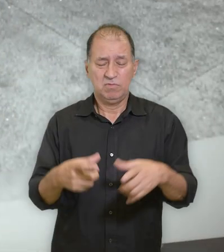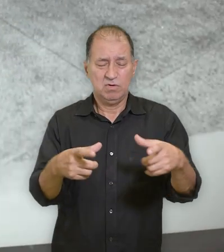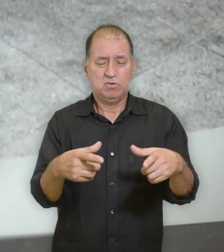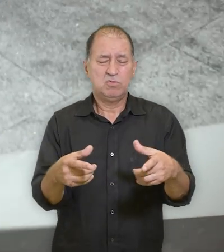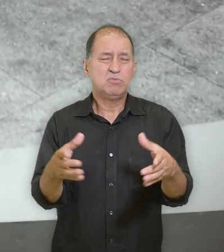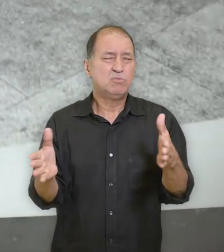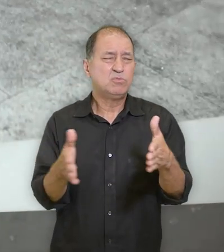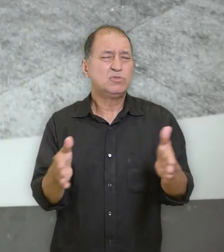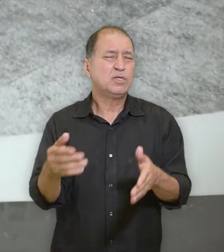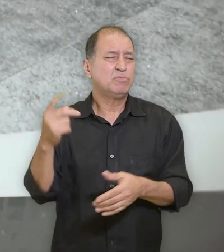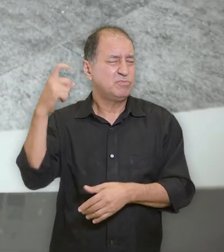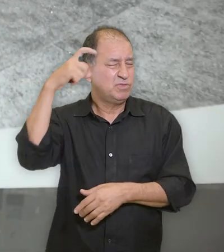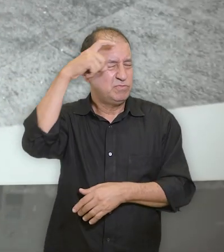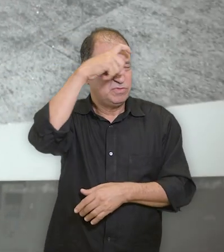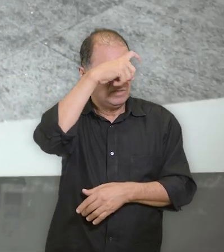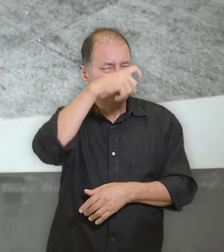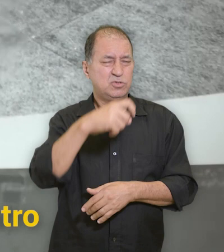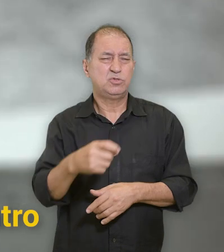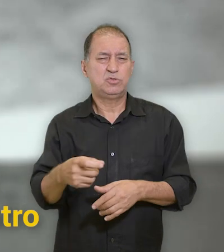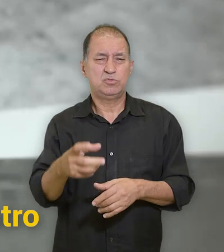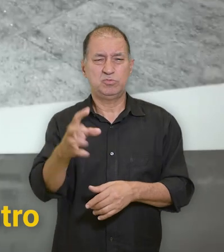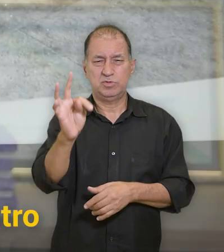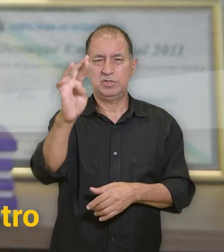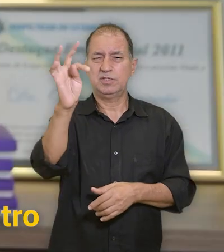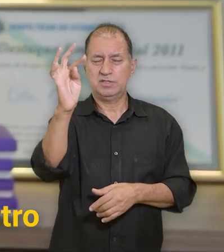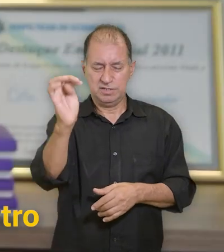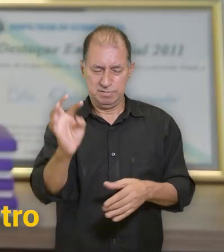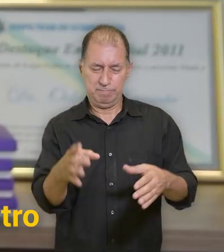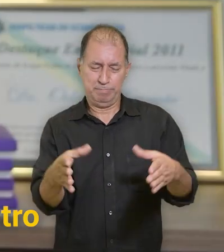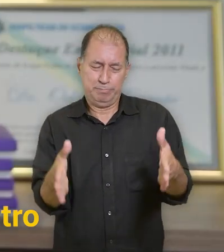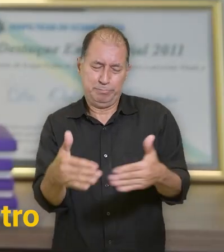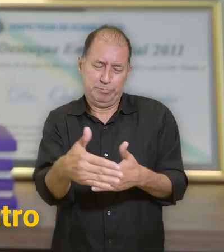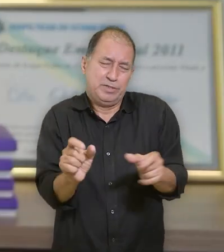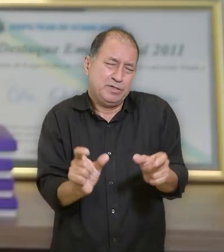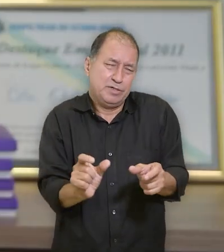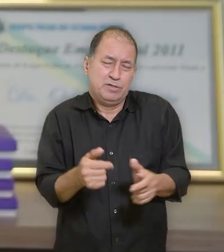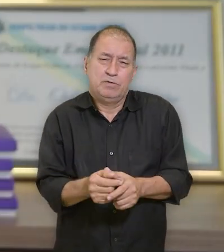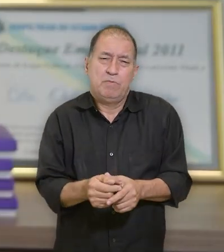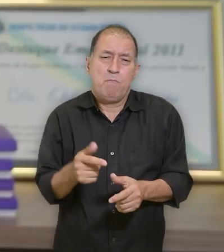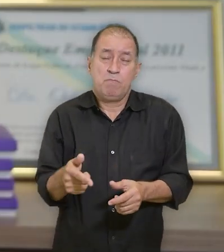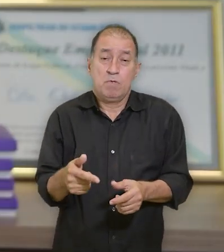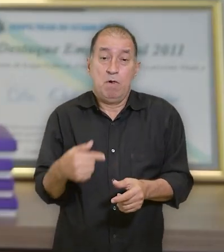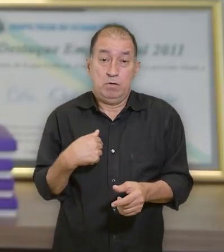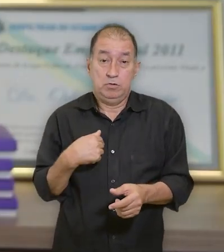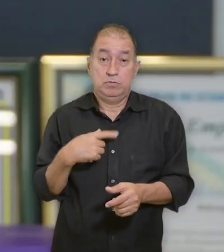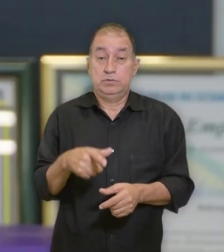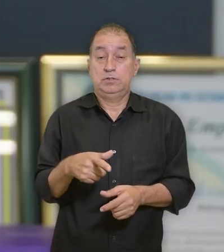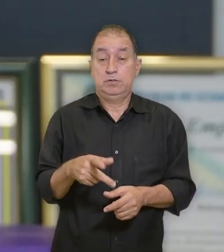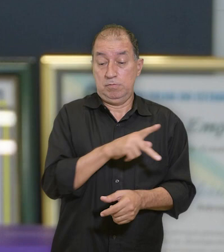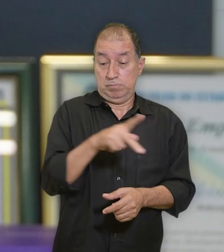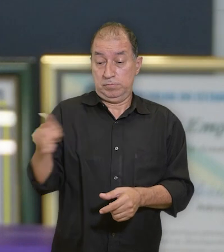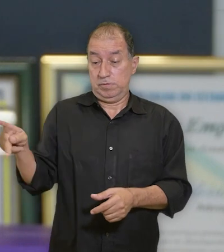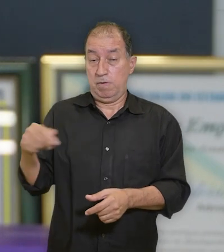Veio um período difícil, né? Que queriam incorporar um tribunal pequeno com mais um outro para assim, fazer um tribunal só.